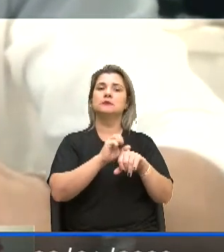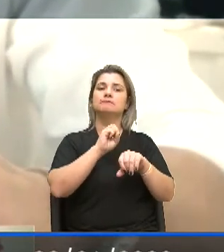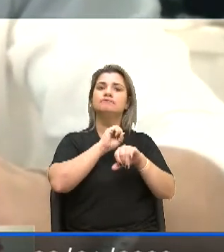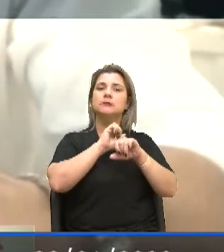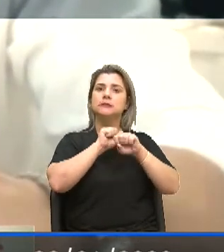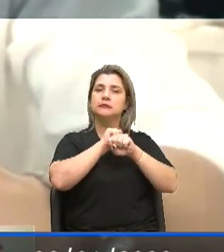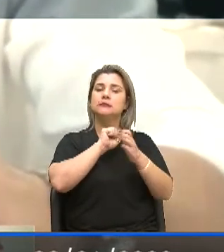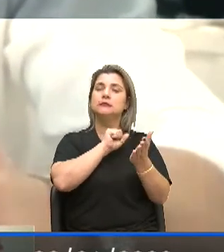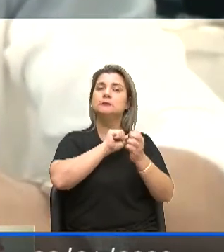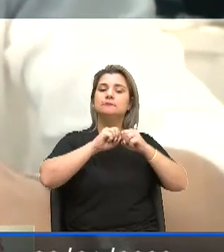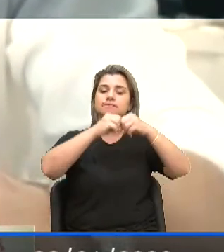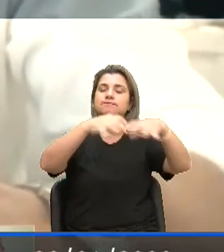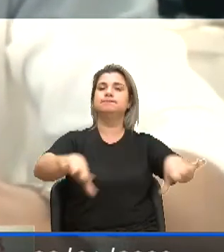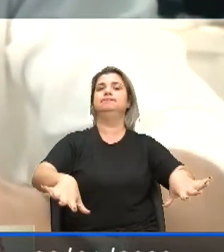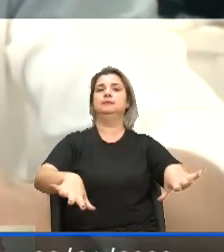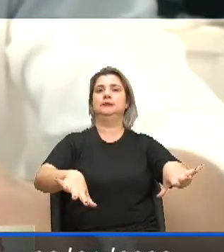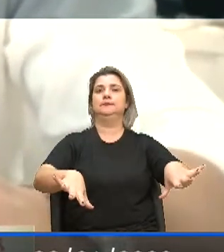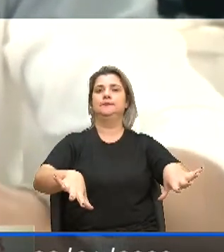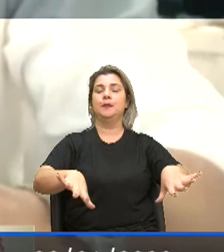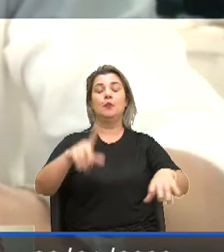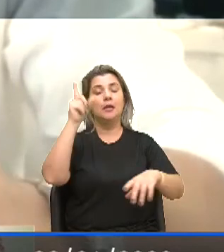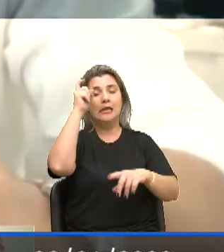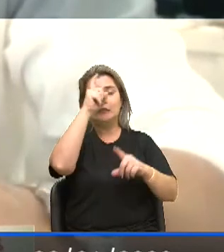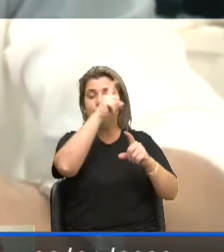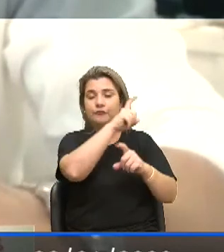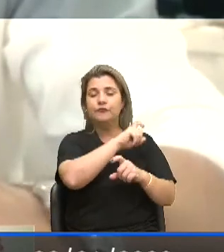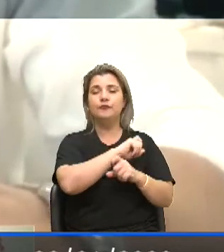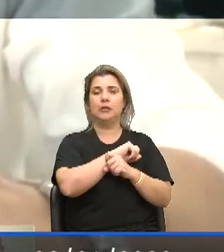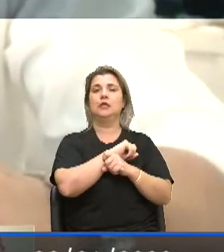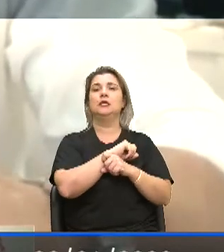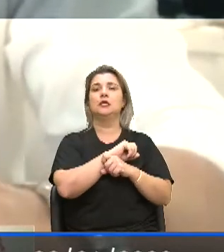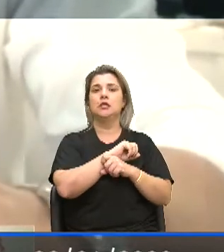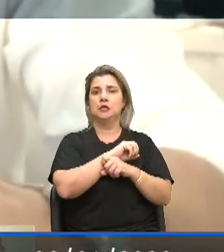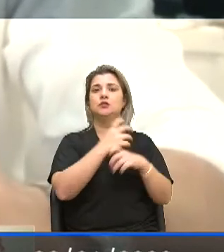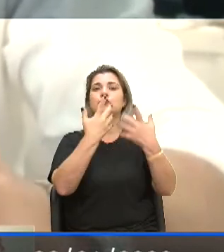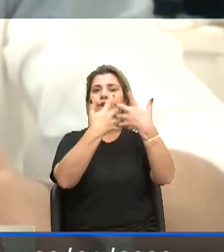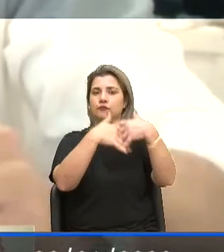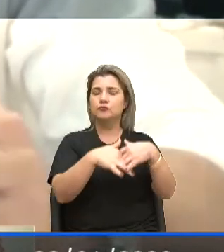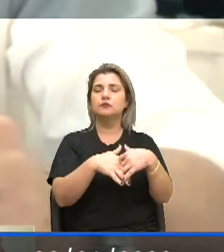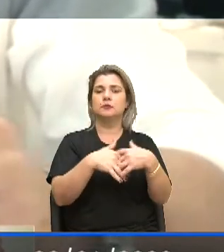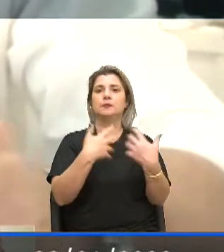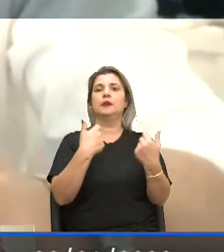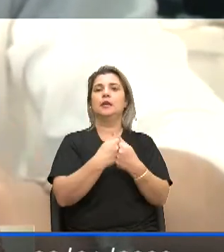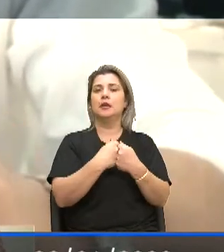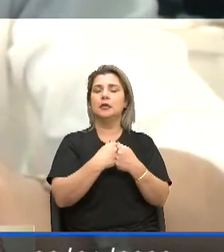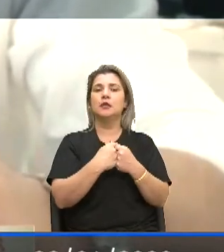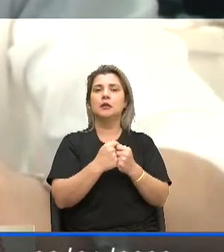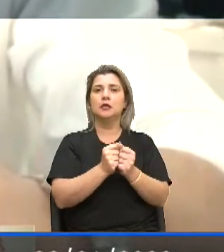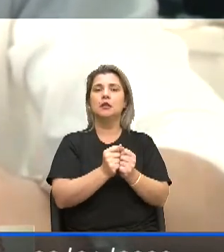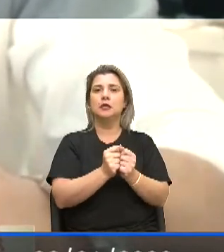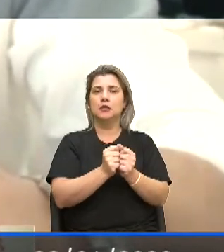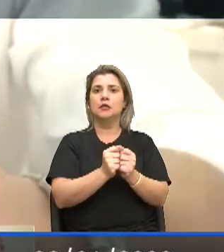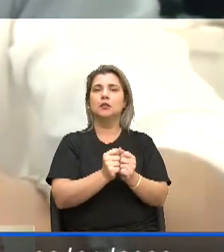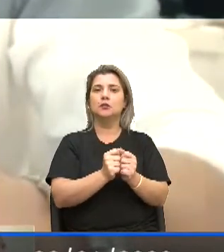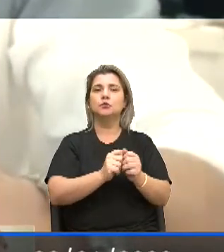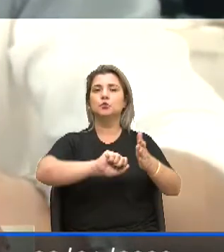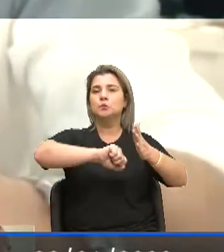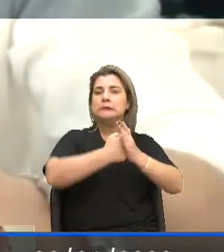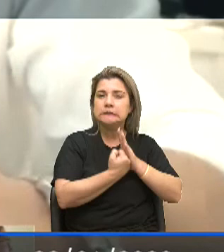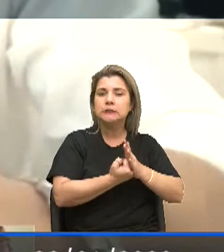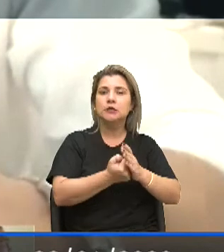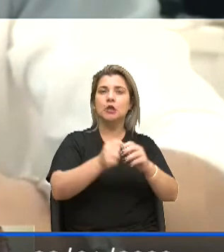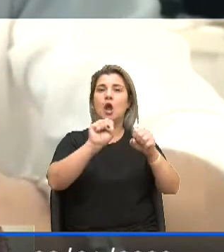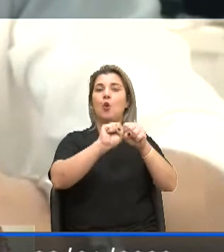na Secretaria de Saúde, né? E como foi bem falado, o combate ao coronavírus é um papel